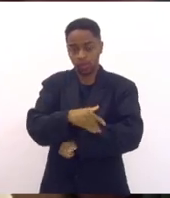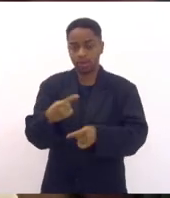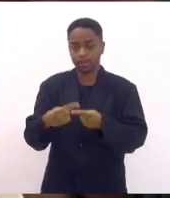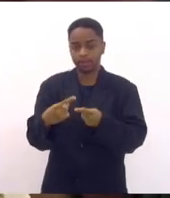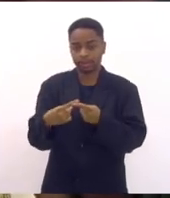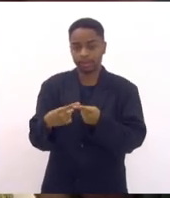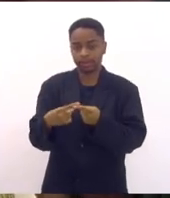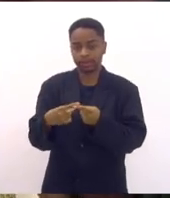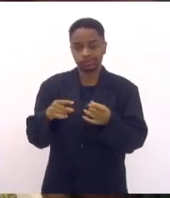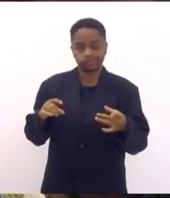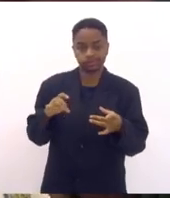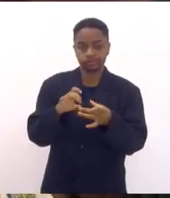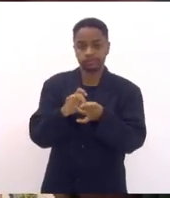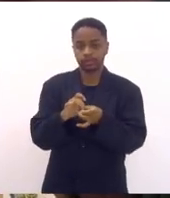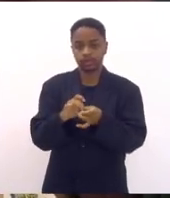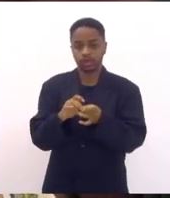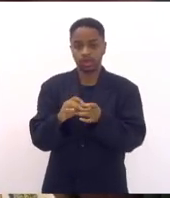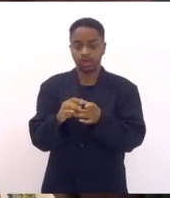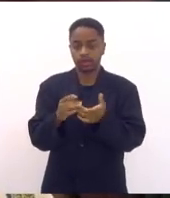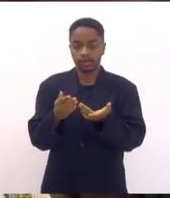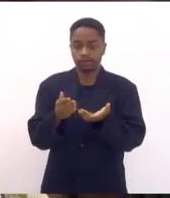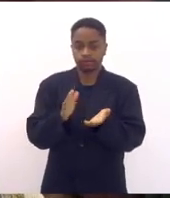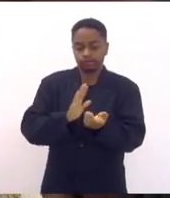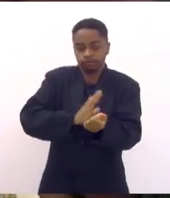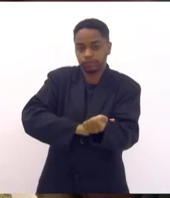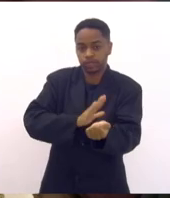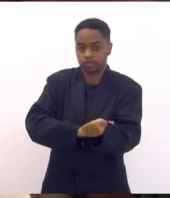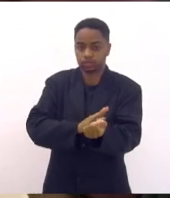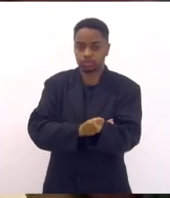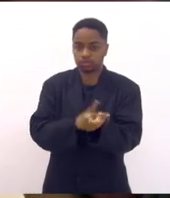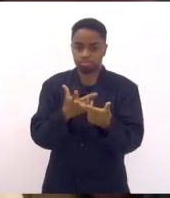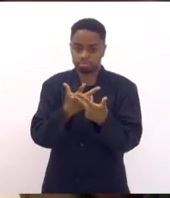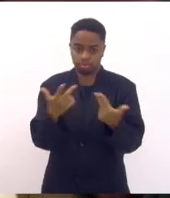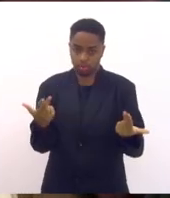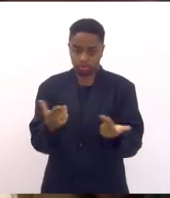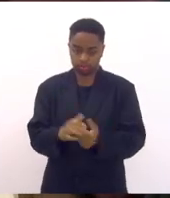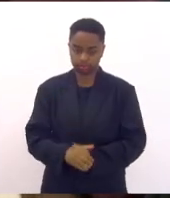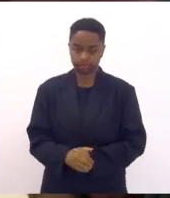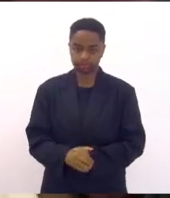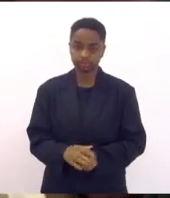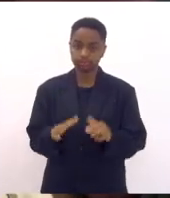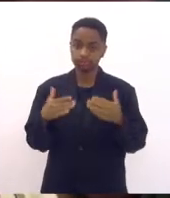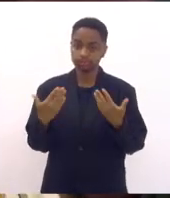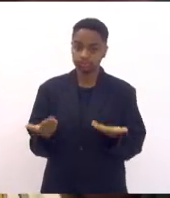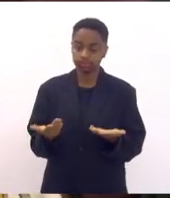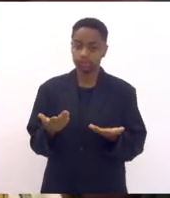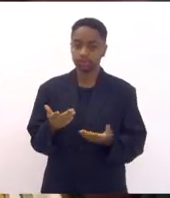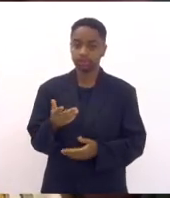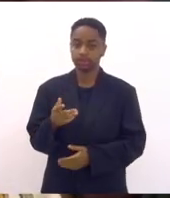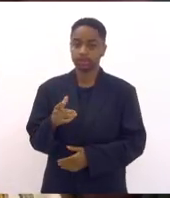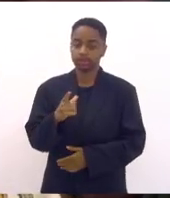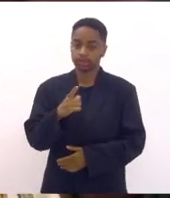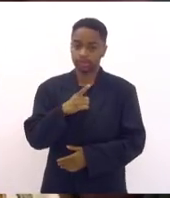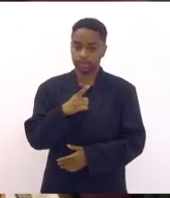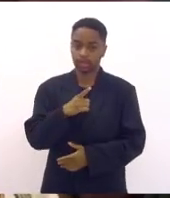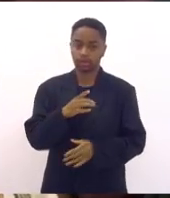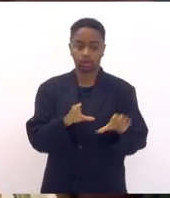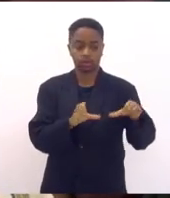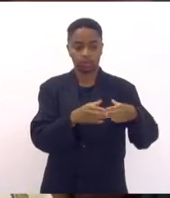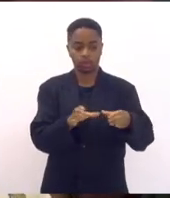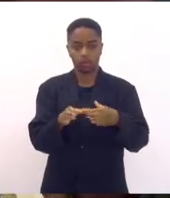com algum tipo de dependência então nós temos essa